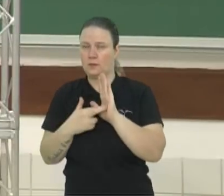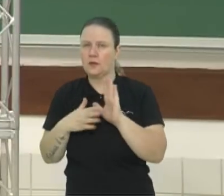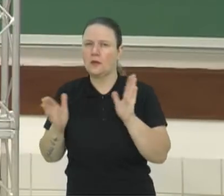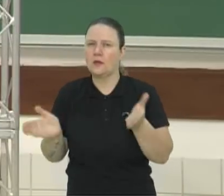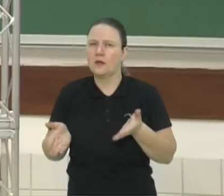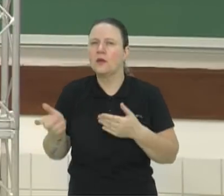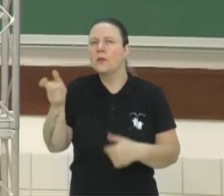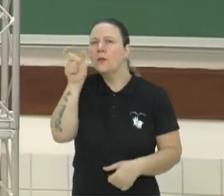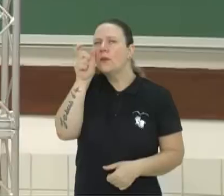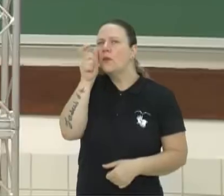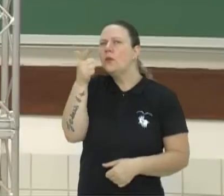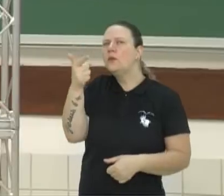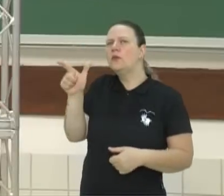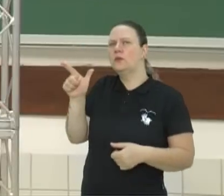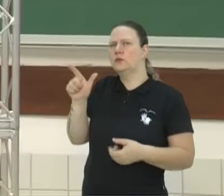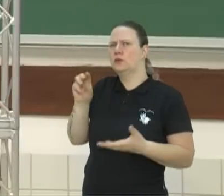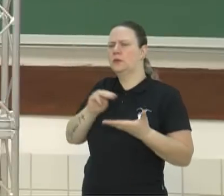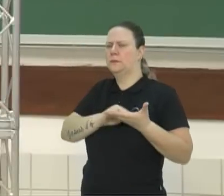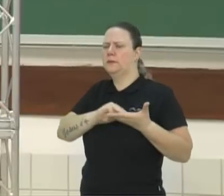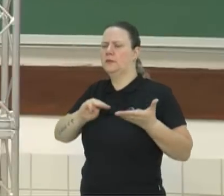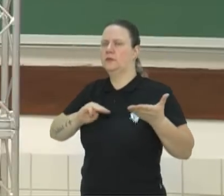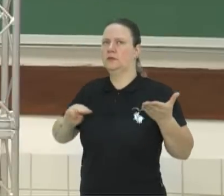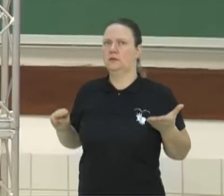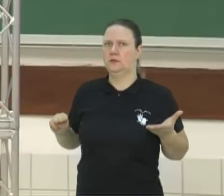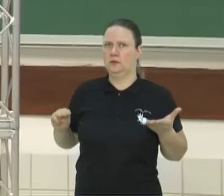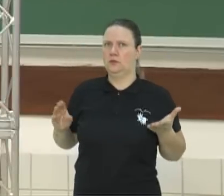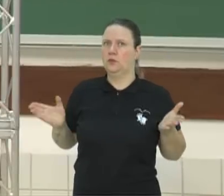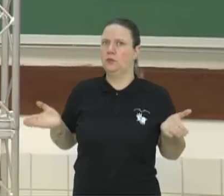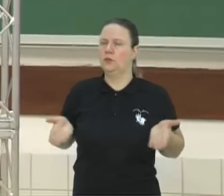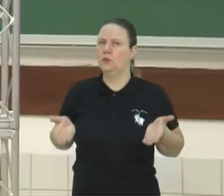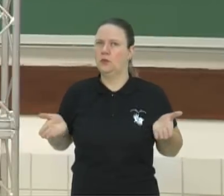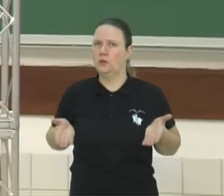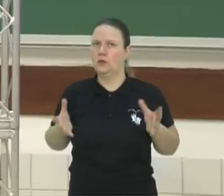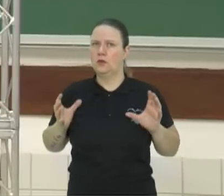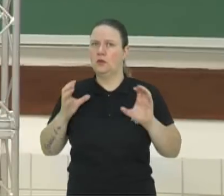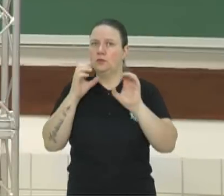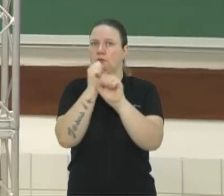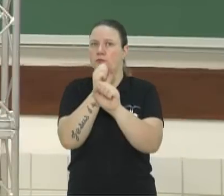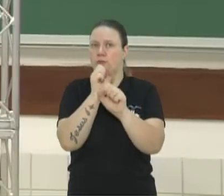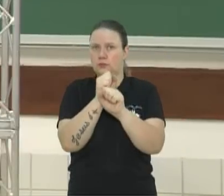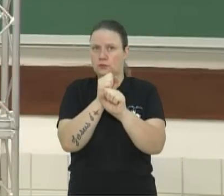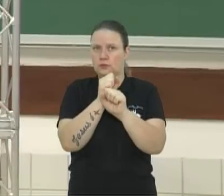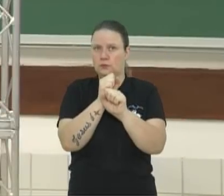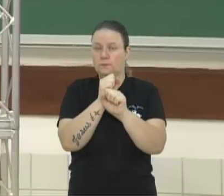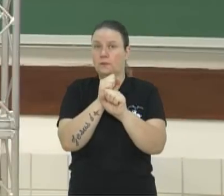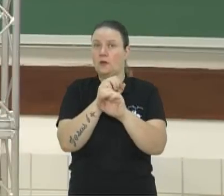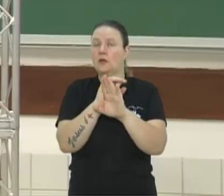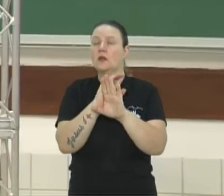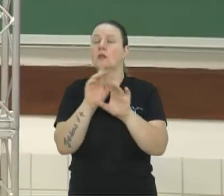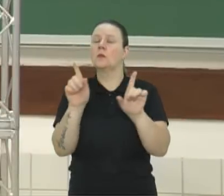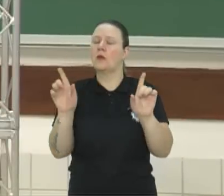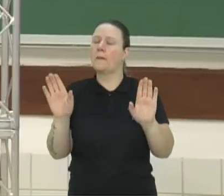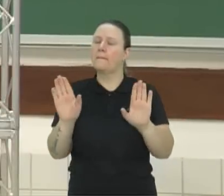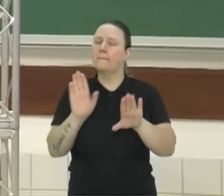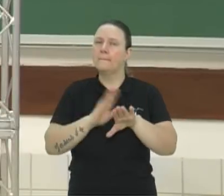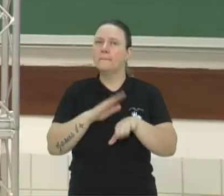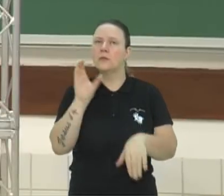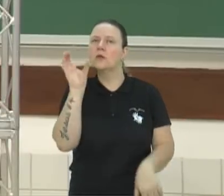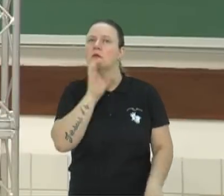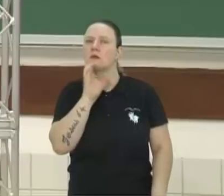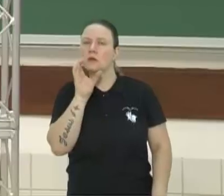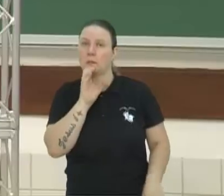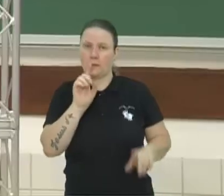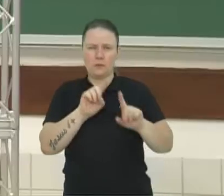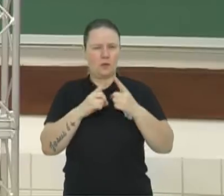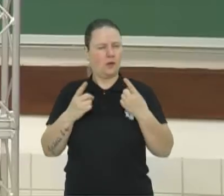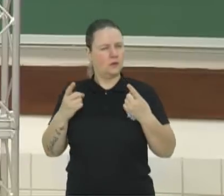acompanhar aqui um outro método, que é o método da soma e produto, que é um pouquinho mais rápido, né? Mas às vezes tem alguns alunos que não dominam ele. Mas